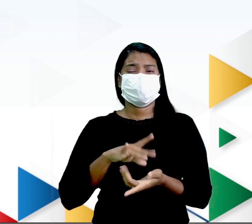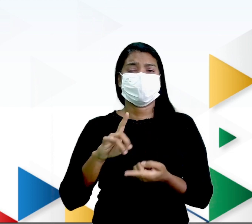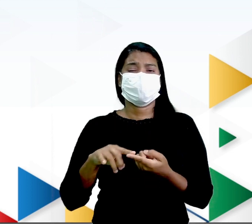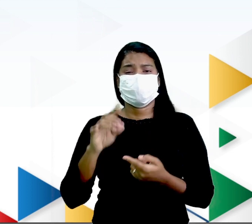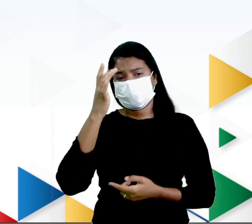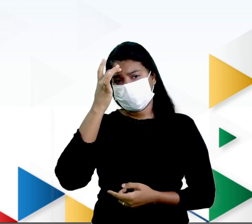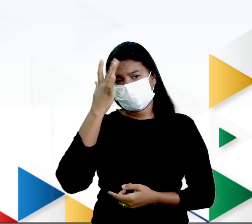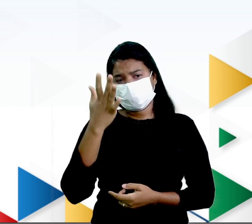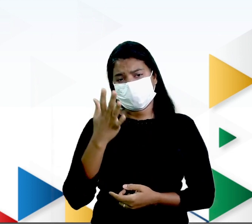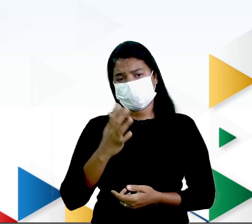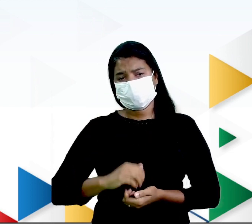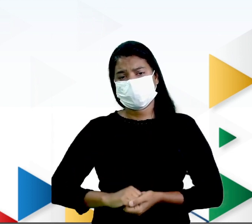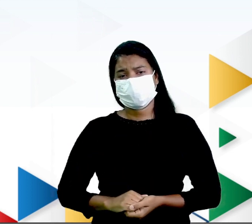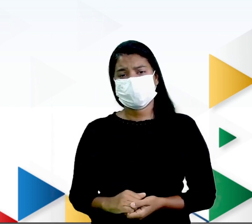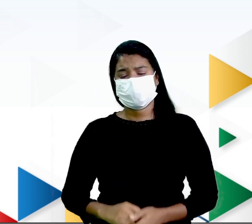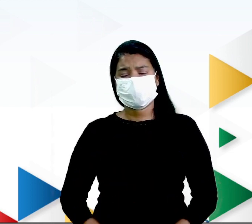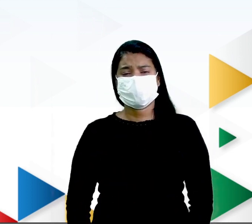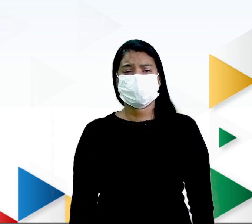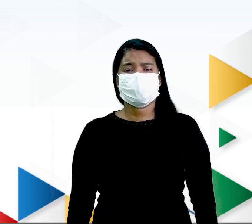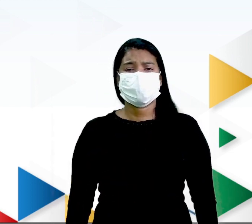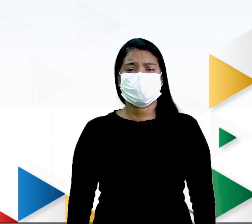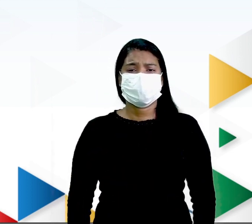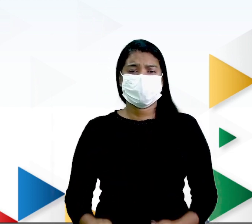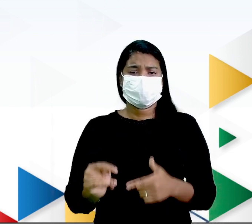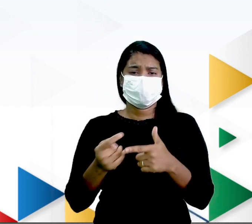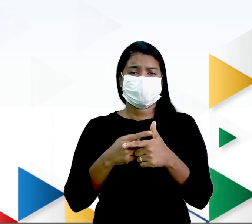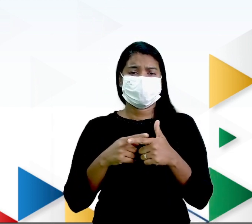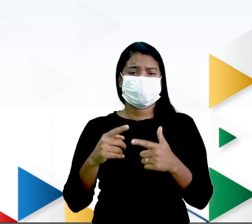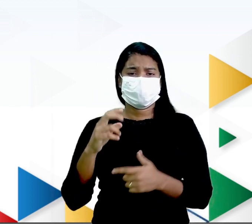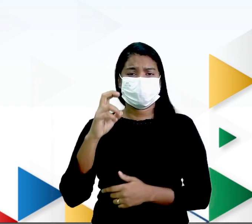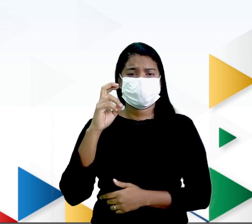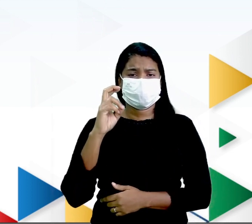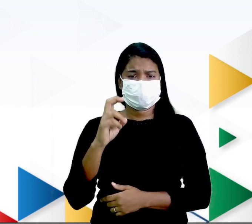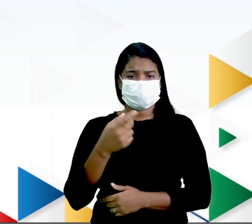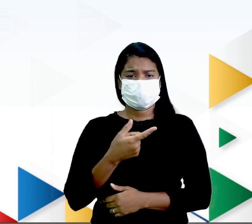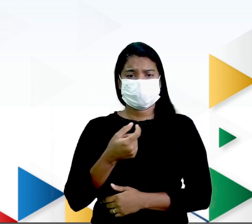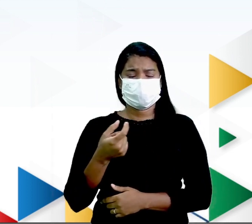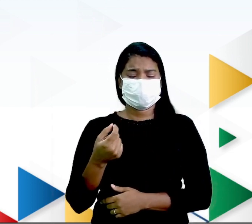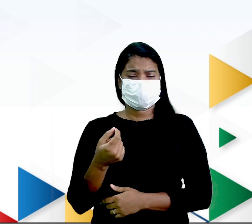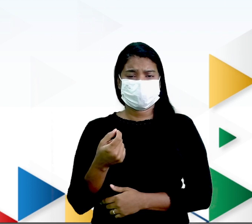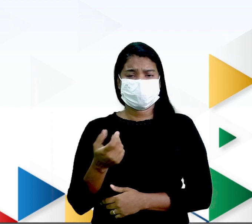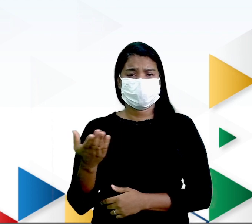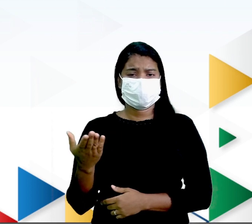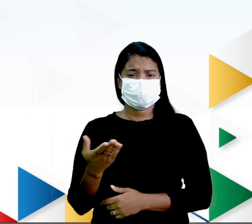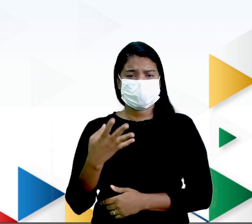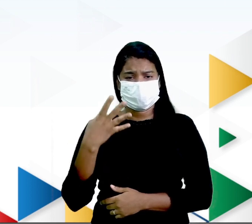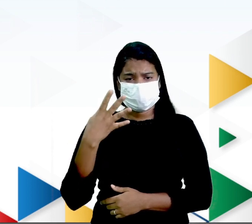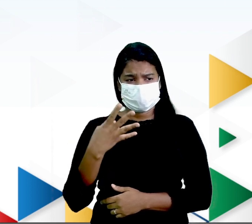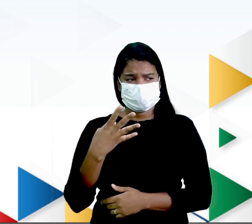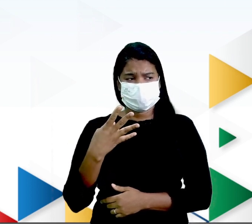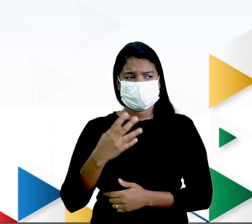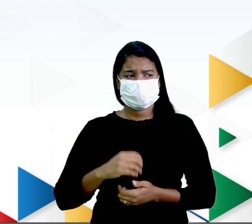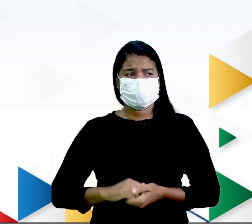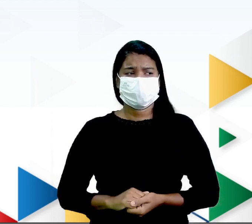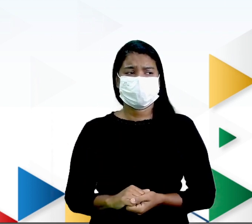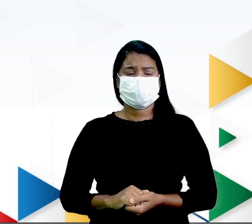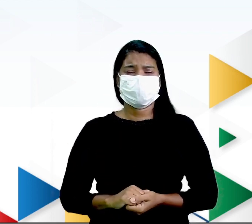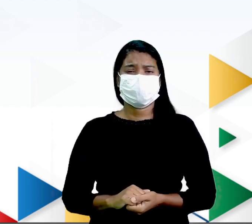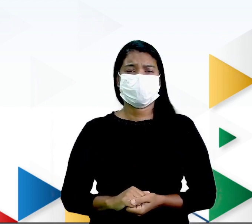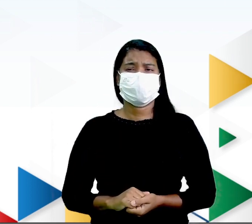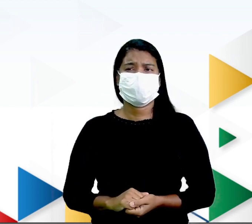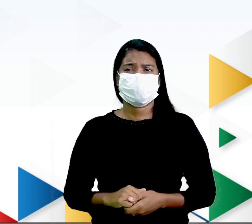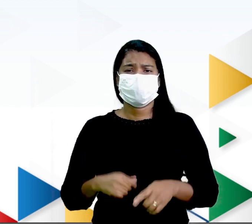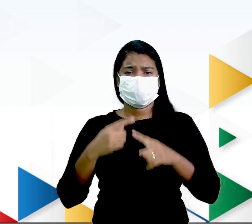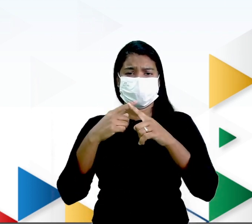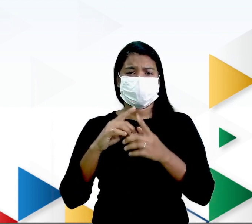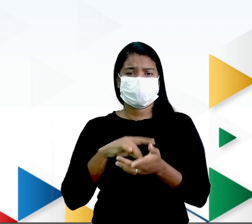mais fácil para mim. 1000 dá para dividir por 5, dá 200. O resultado eu multiplico por 4. Não se preocupa, porque tanto na